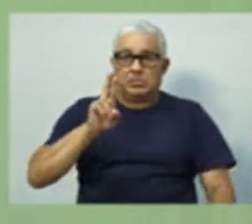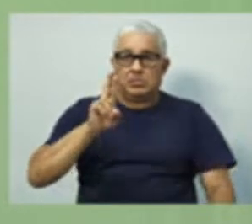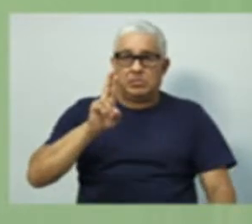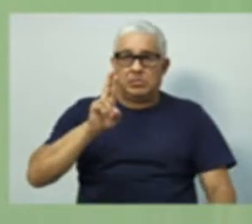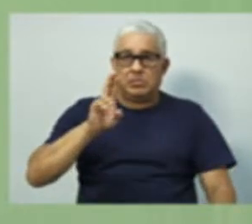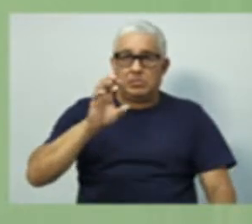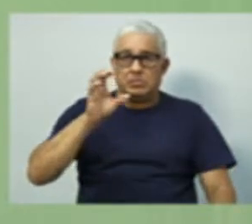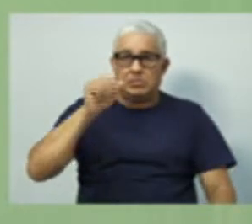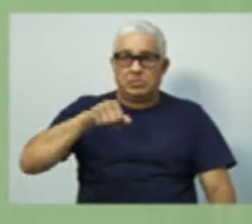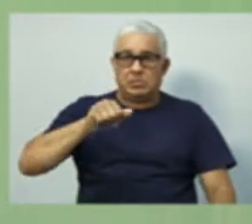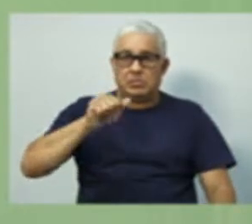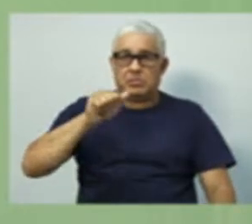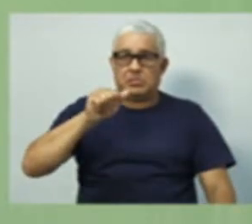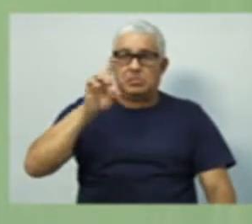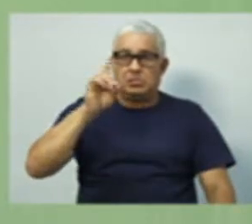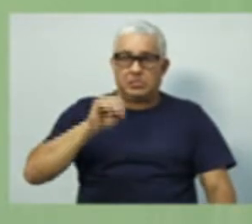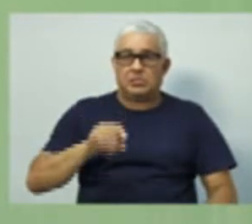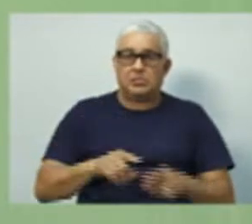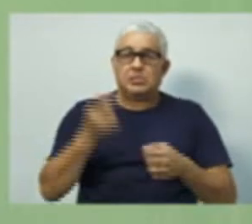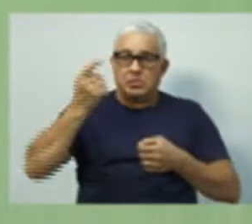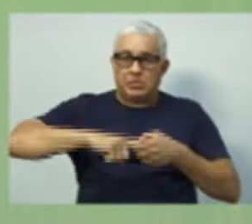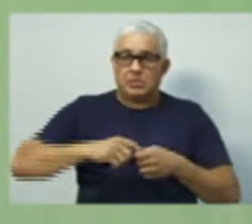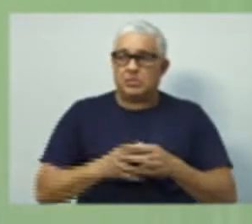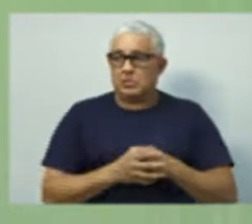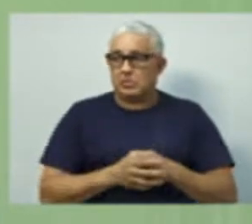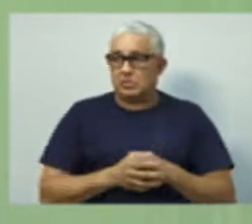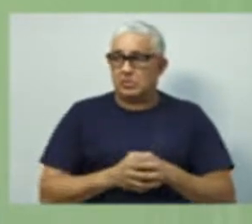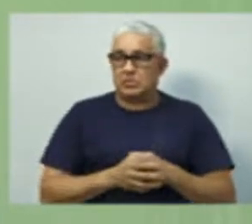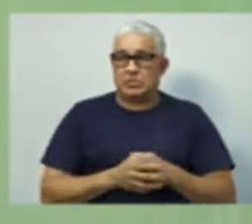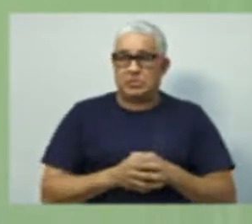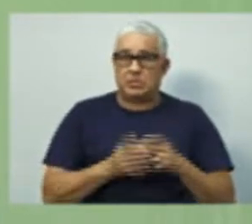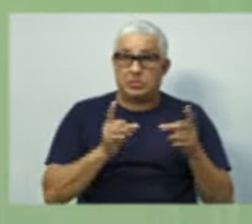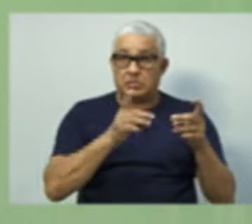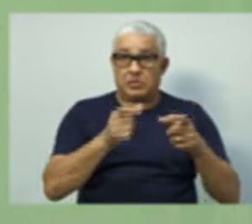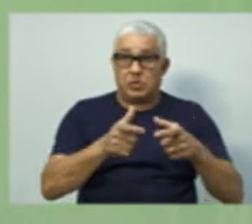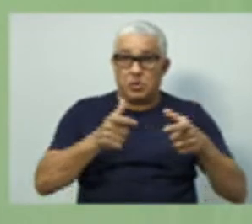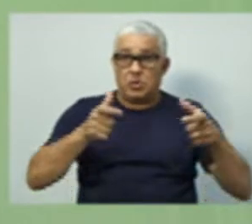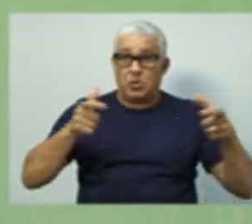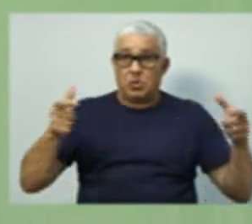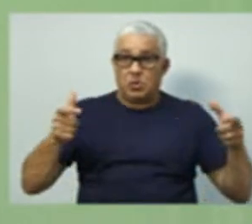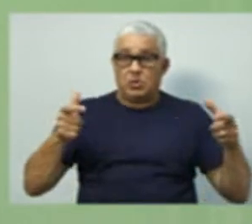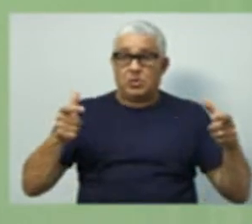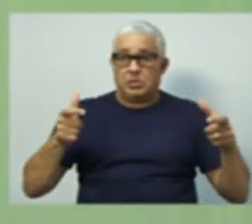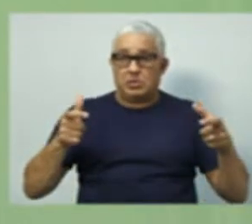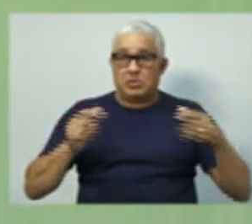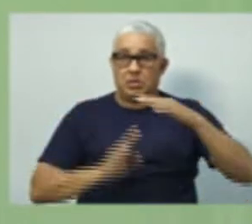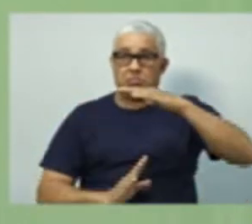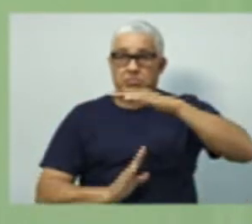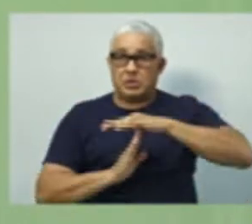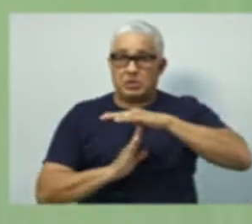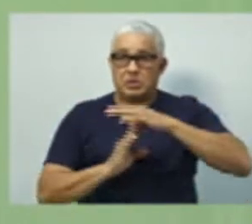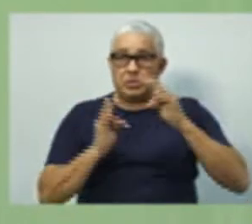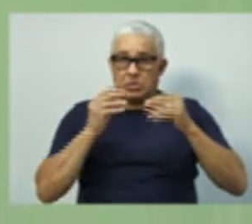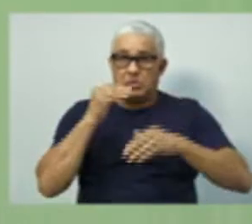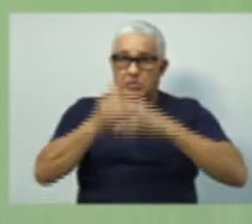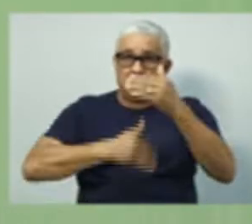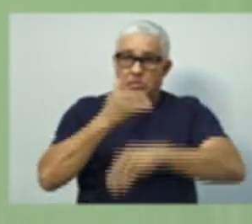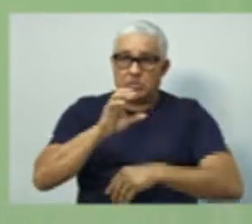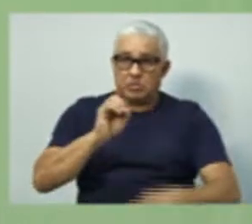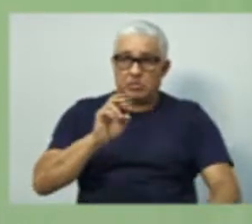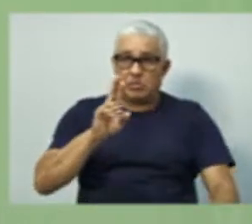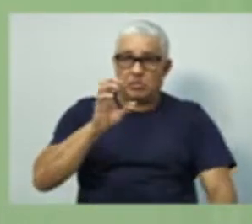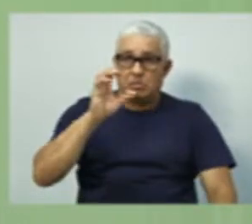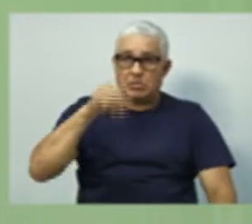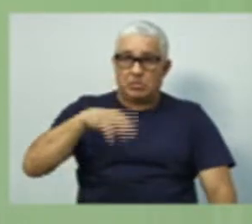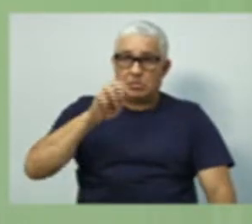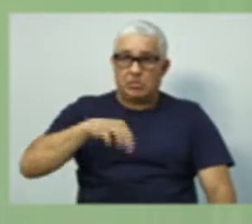o desejo da clientela de quem faz a tua empresa ter o significado de existir. De seus produtos para o